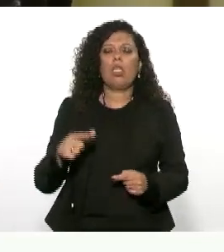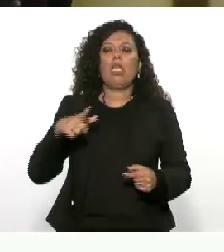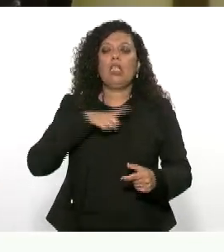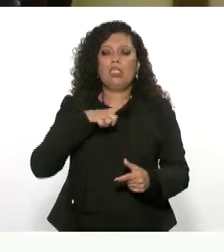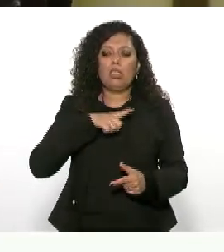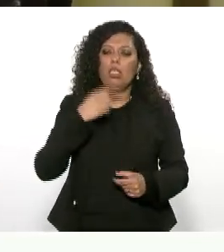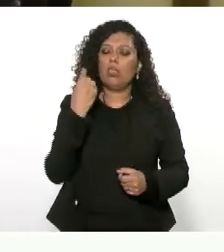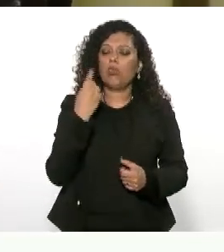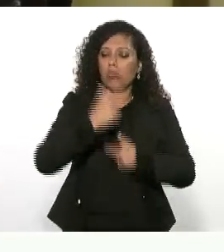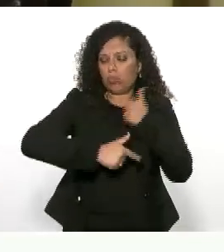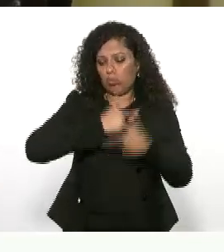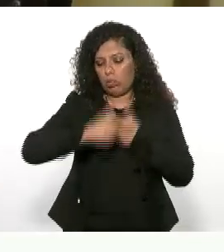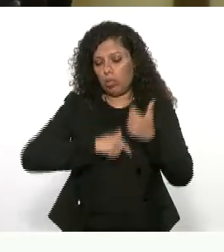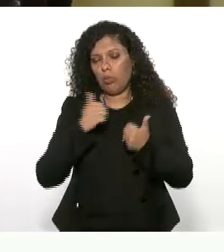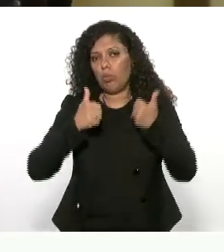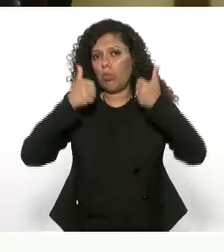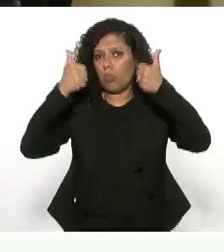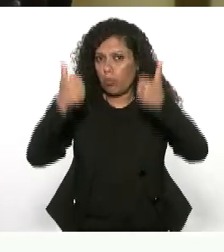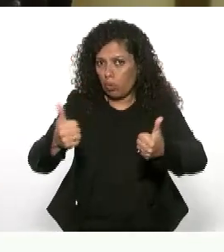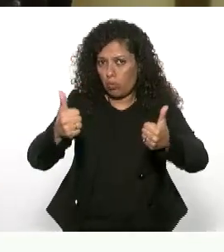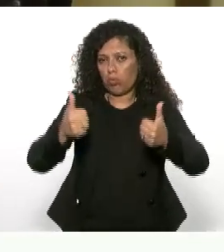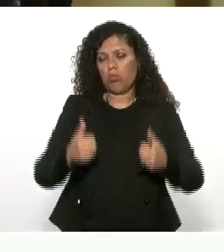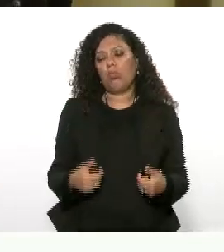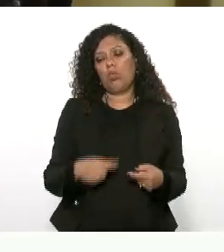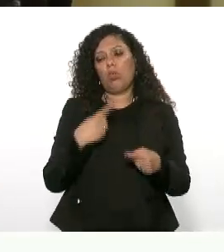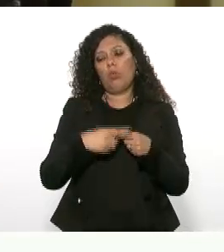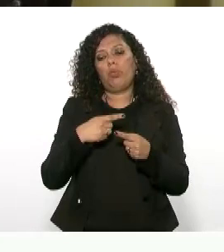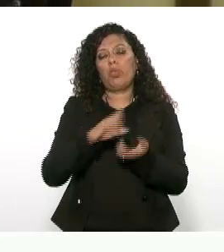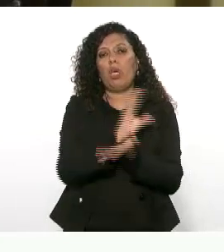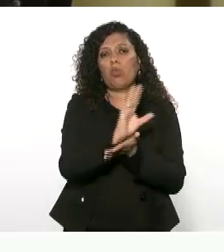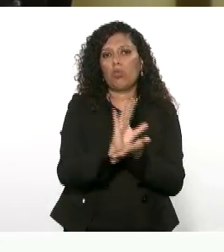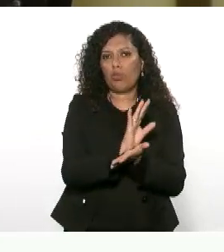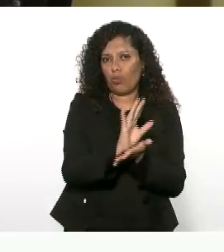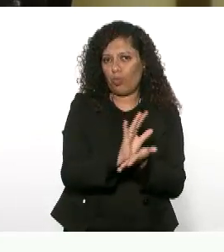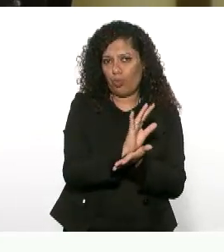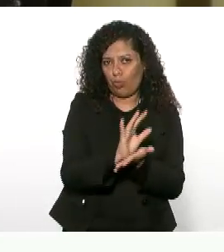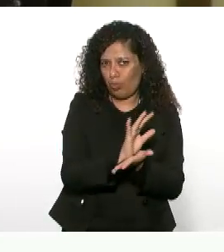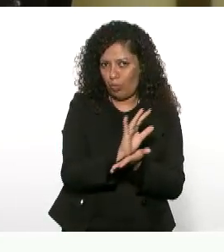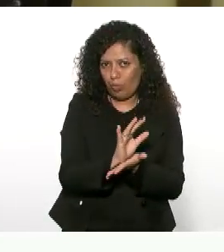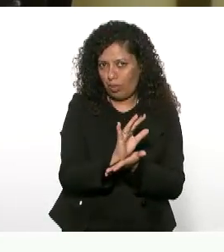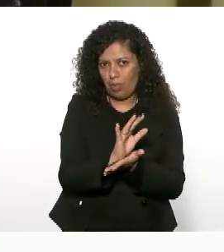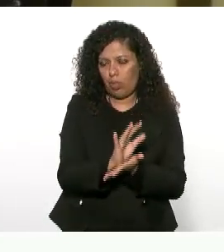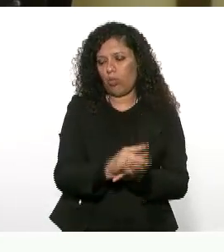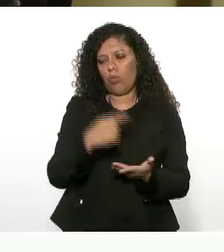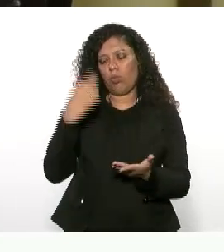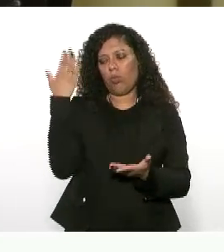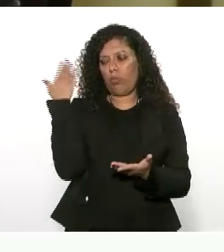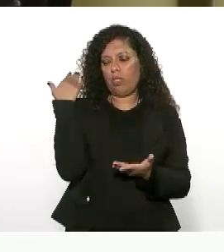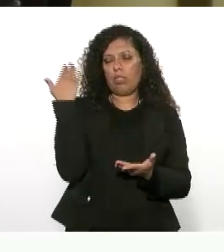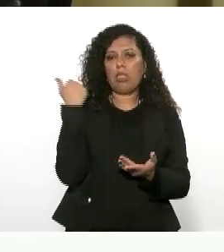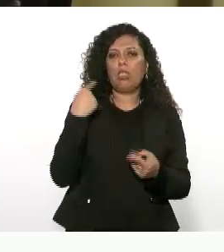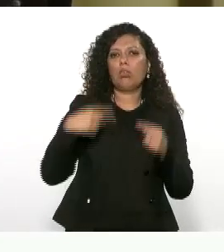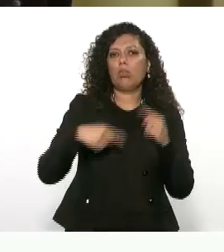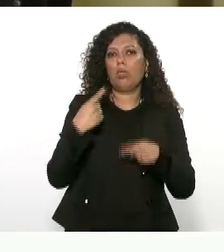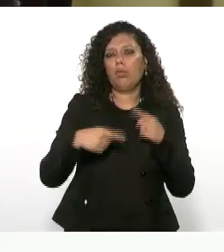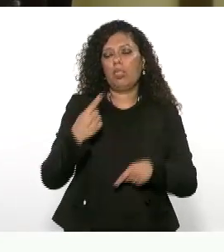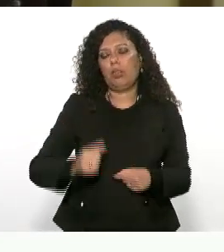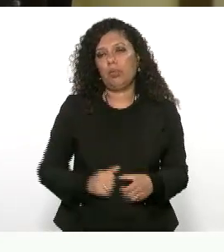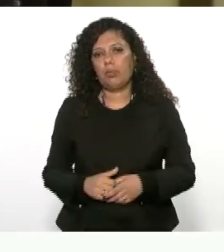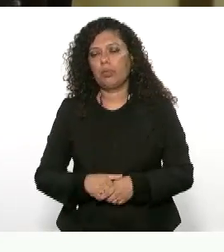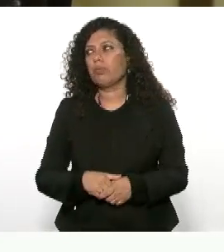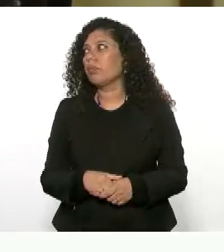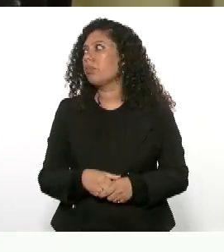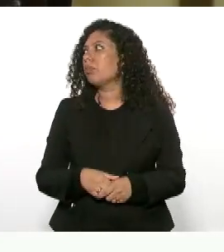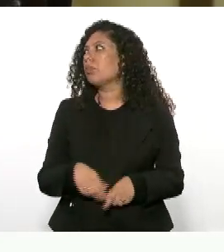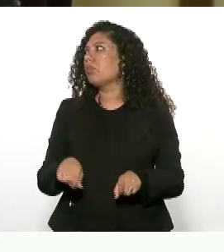bom trabalho, porque a Constituição não foi o ideal àquele tempo, né? Anotei a